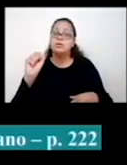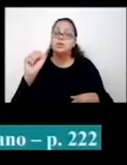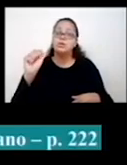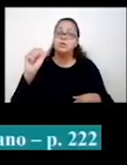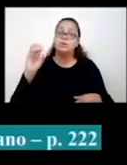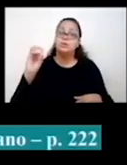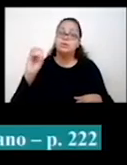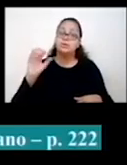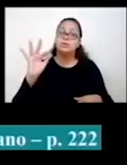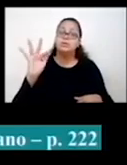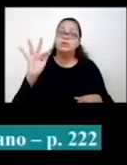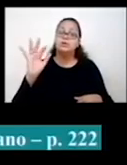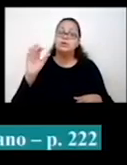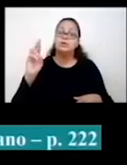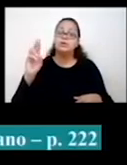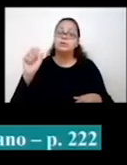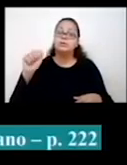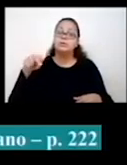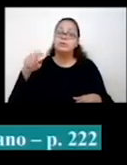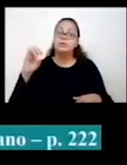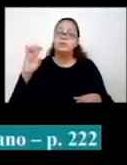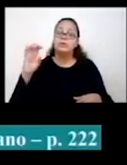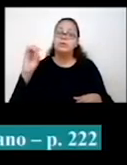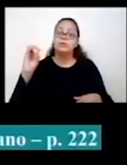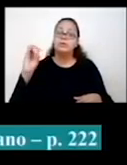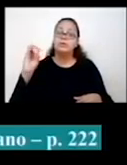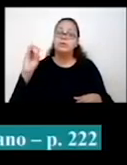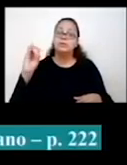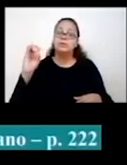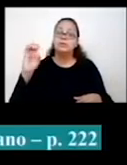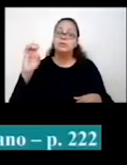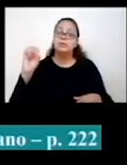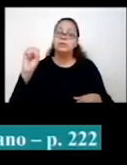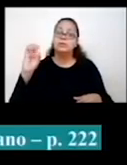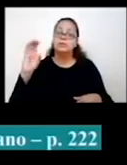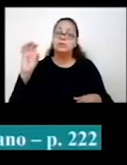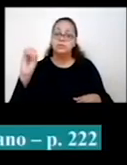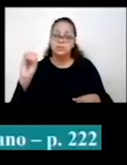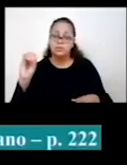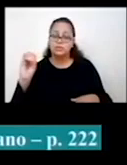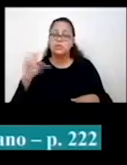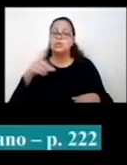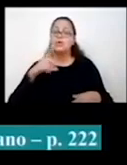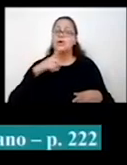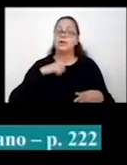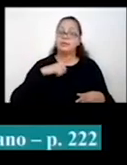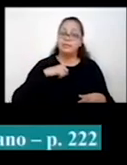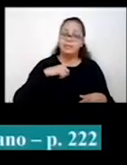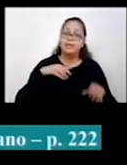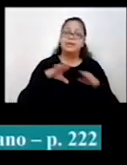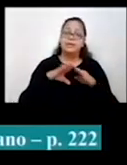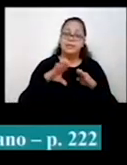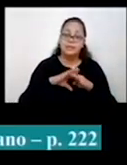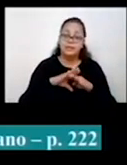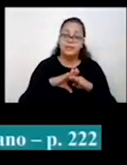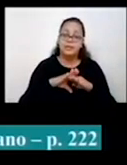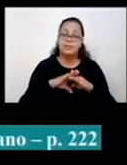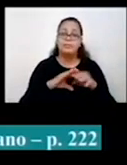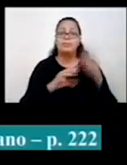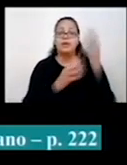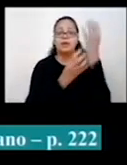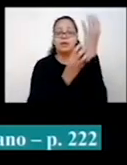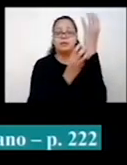cidade que também aí tem um porto fluvial, né? Um porto instalado num rio, e tem grandes paisagens de caatinga, né? Diferentemente da